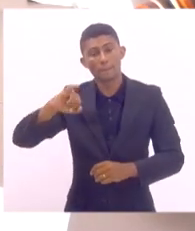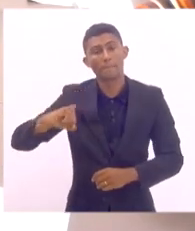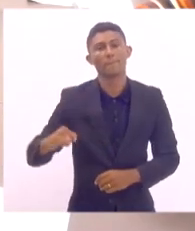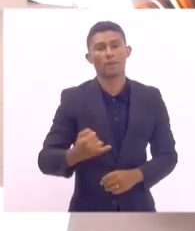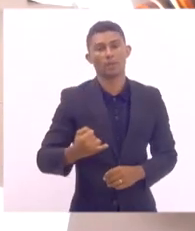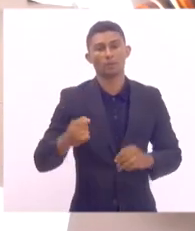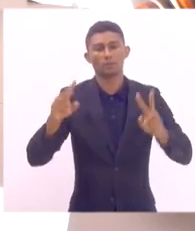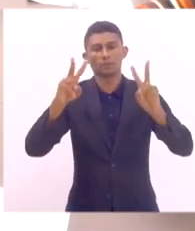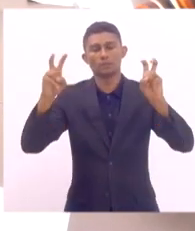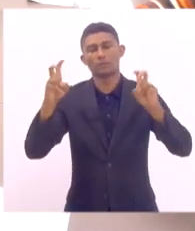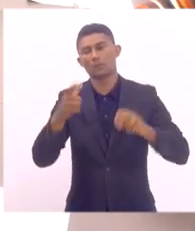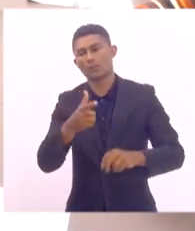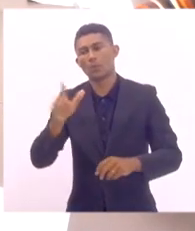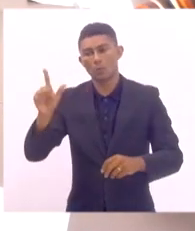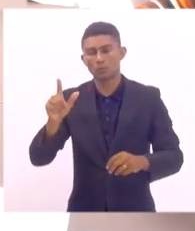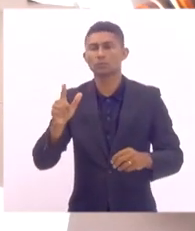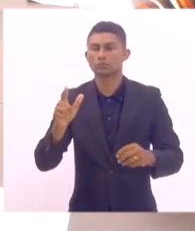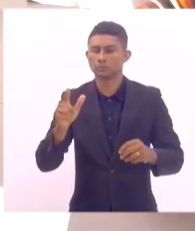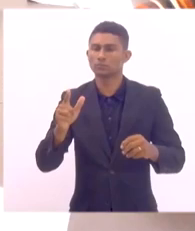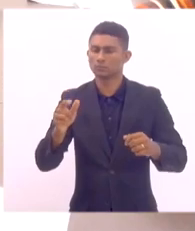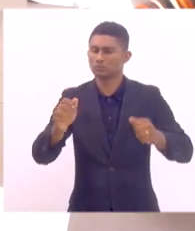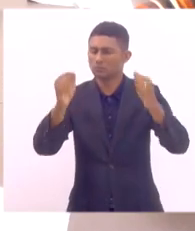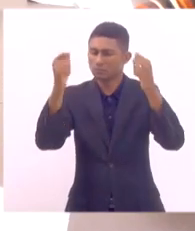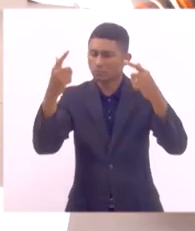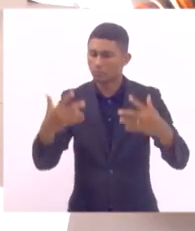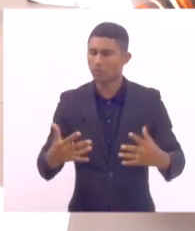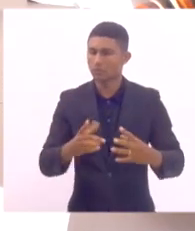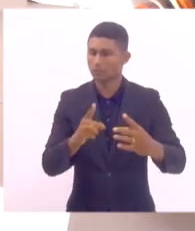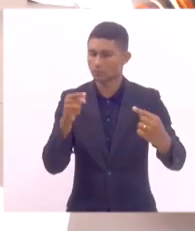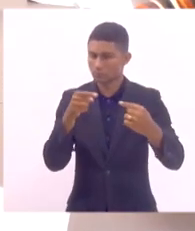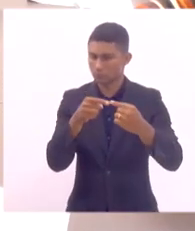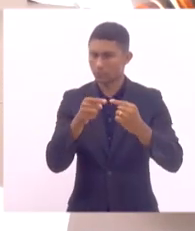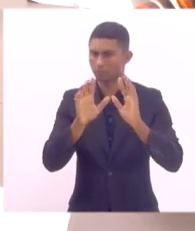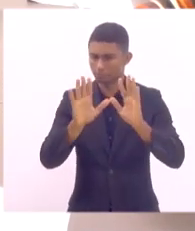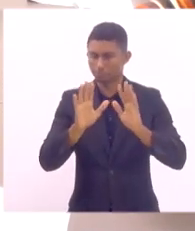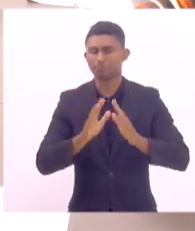tema que também tem um pouquinho a ver com isso.